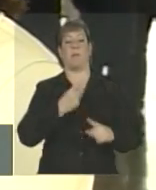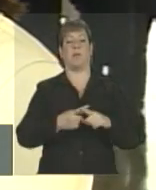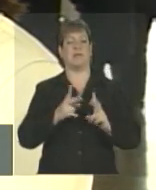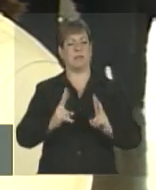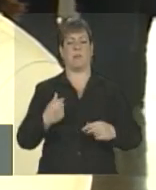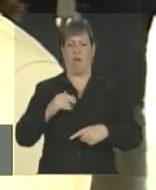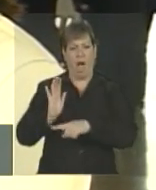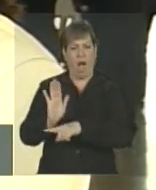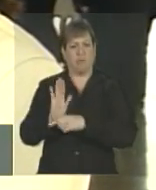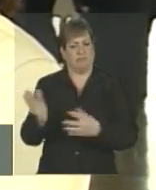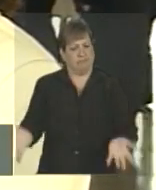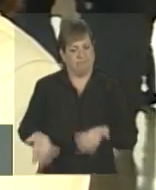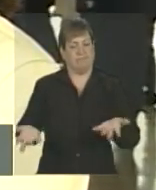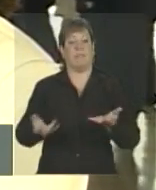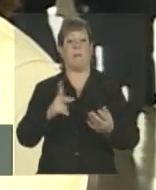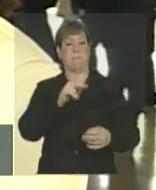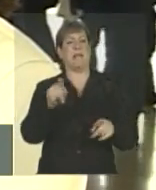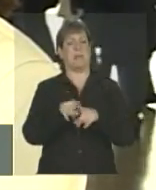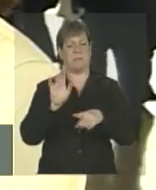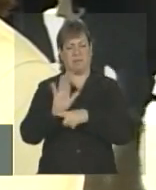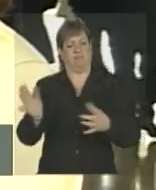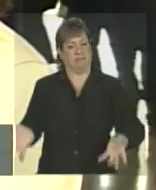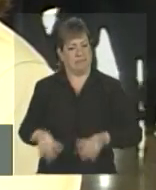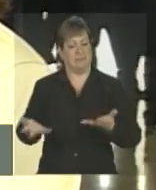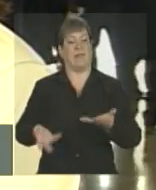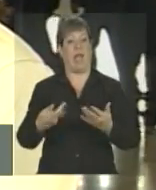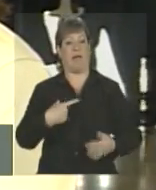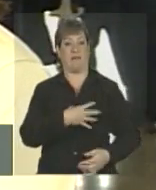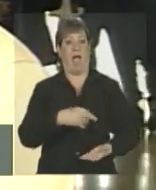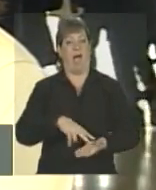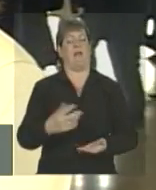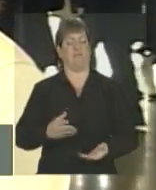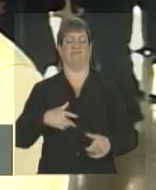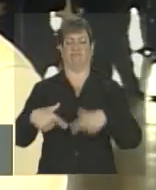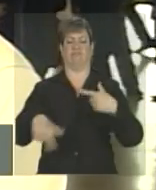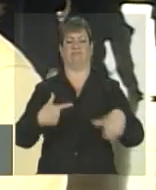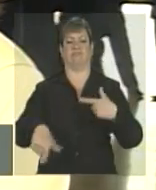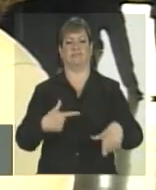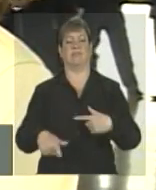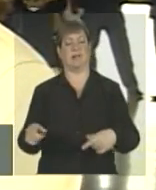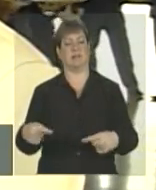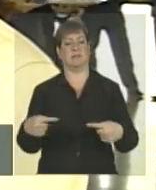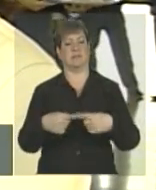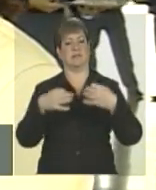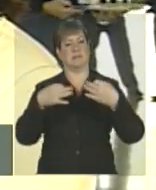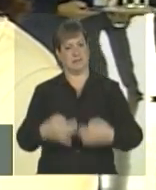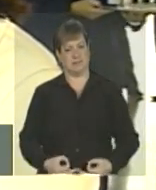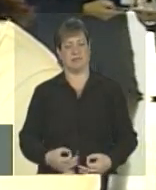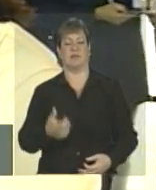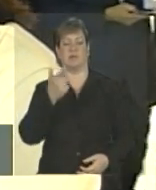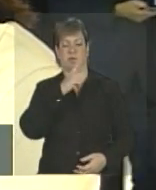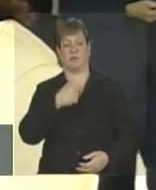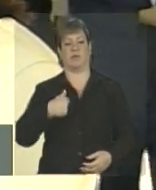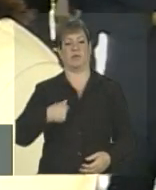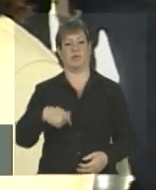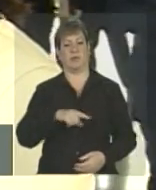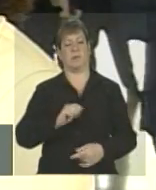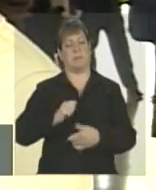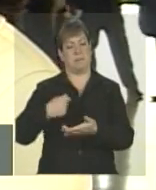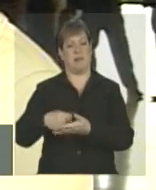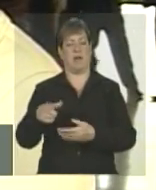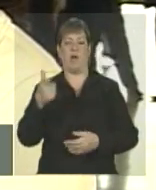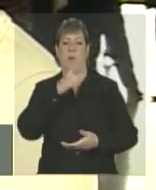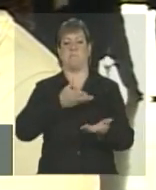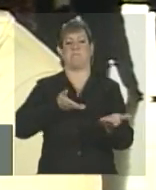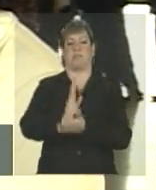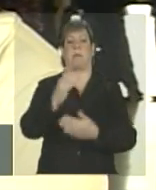sempre dei muito apoio. O pai dela também sempre deu muito apoio e, graças a Deus, ela correspondeu ao apoio que a gente deu, passando